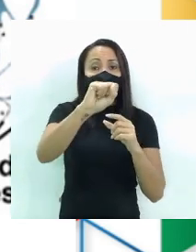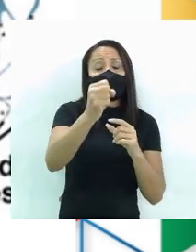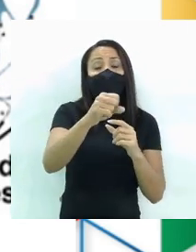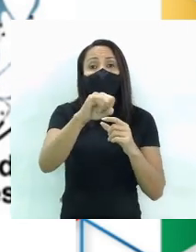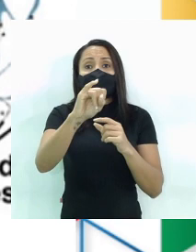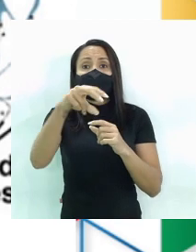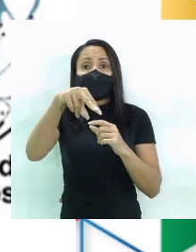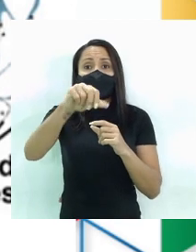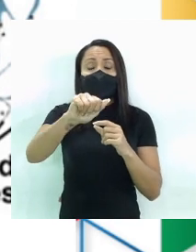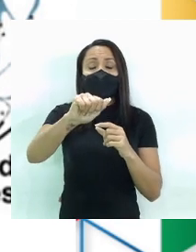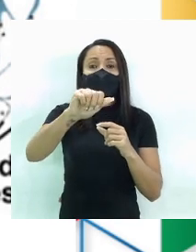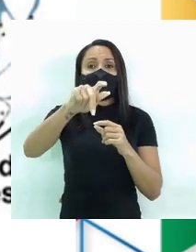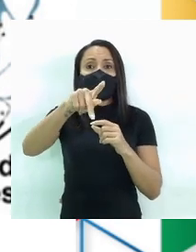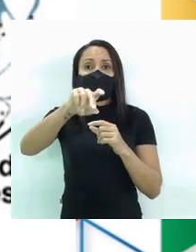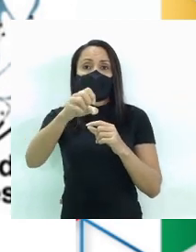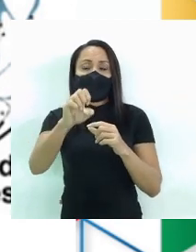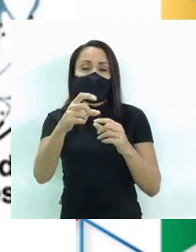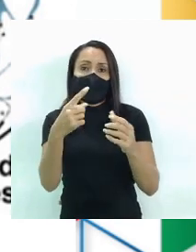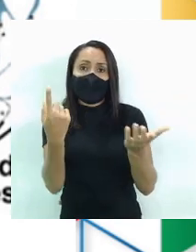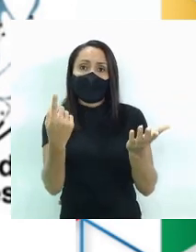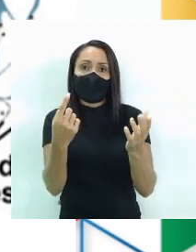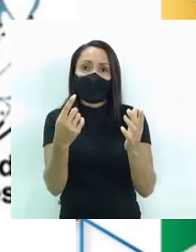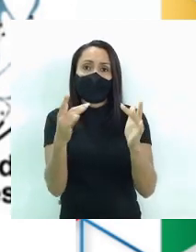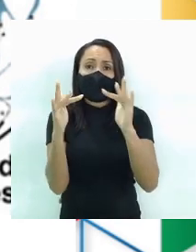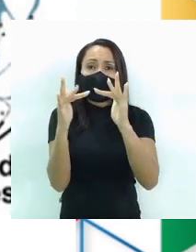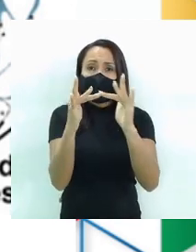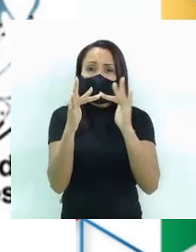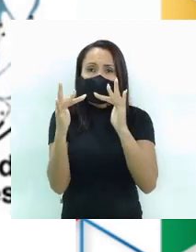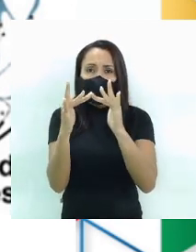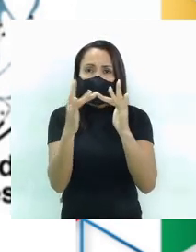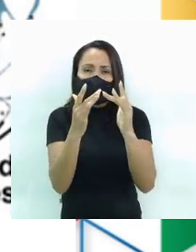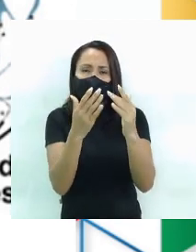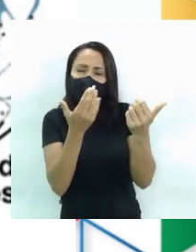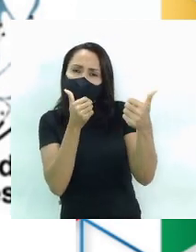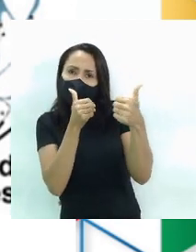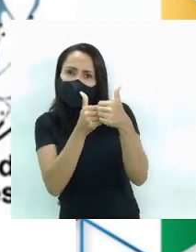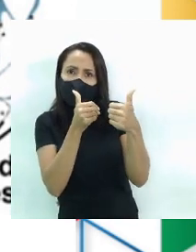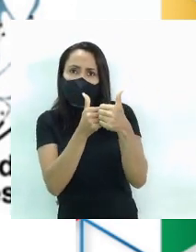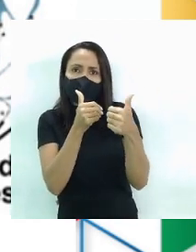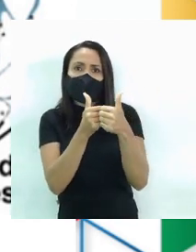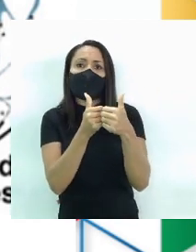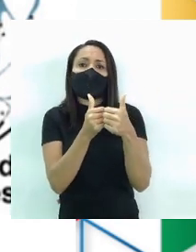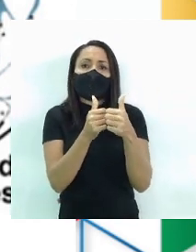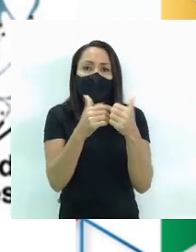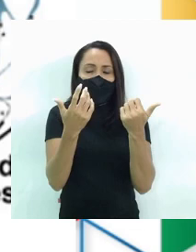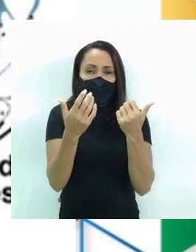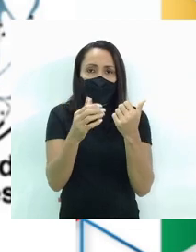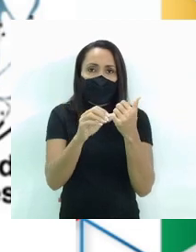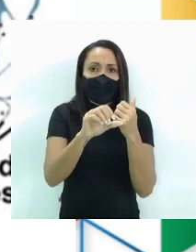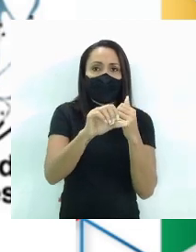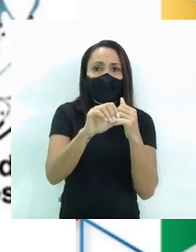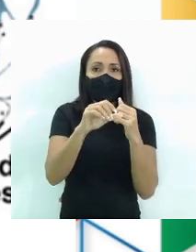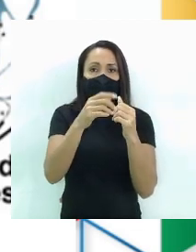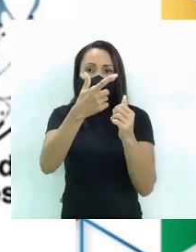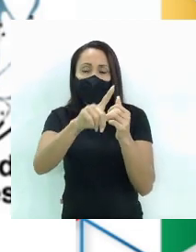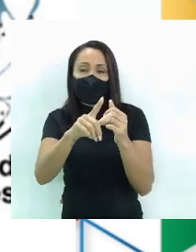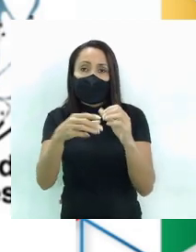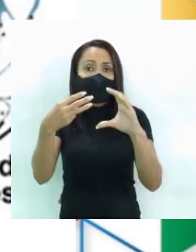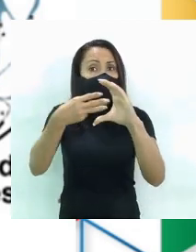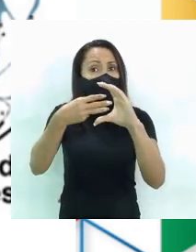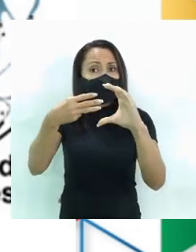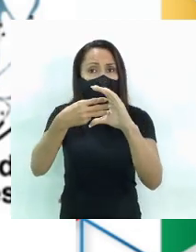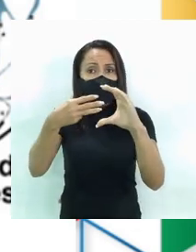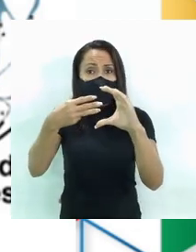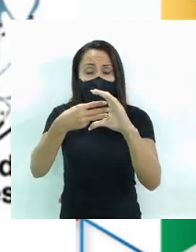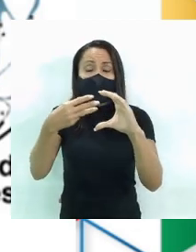região de contato muito próximo entre a extremidade do axônio e o neurônio e a superfície de outras células.